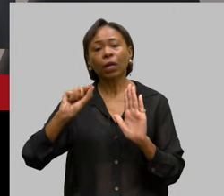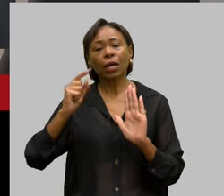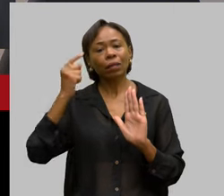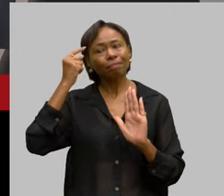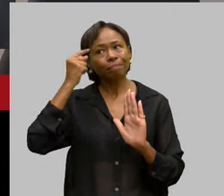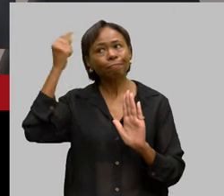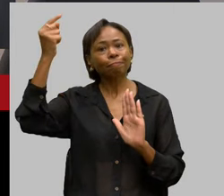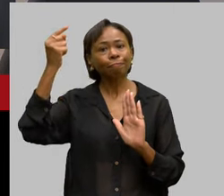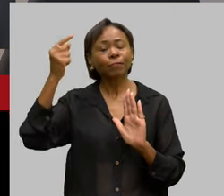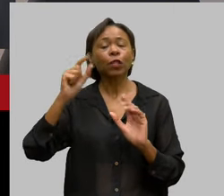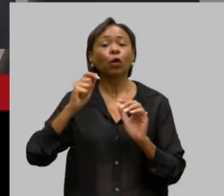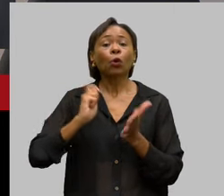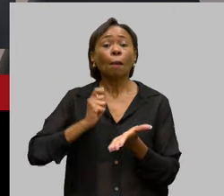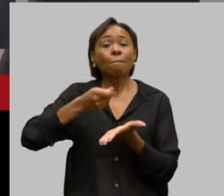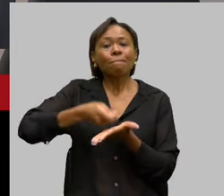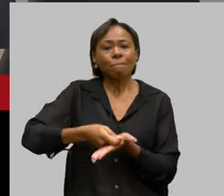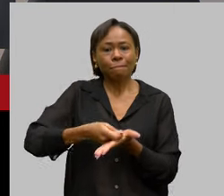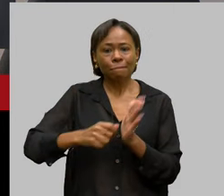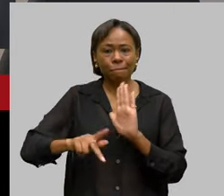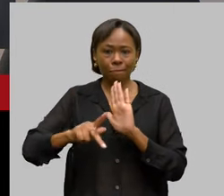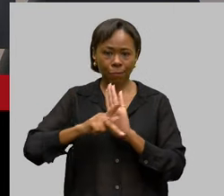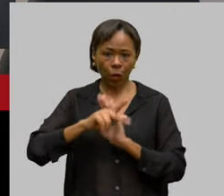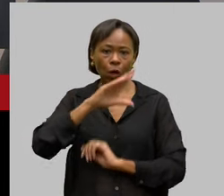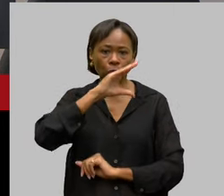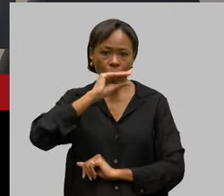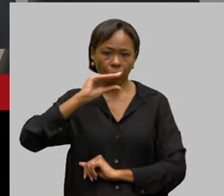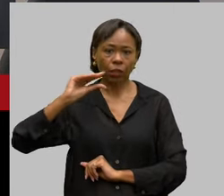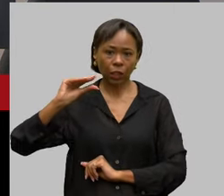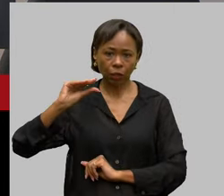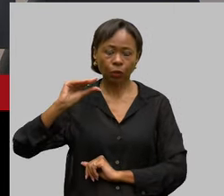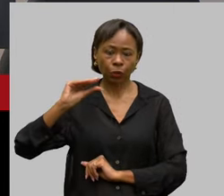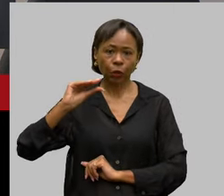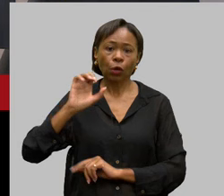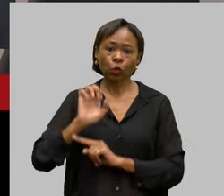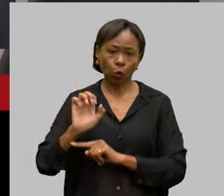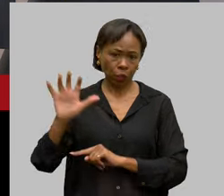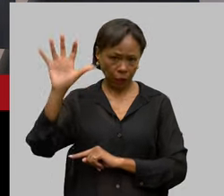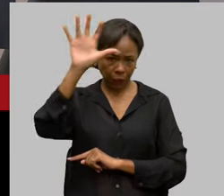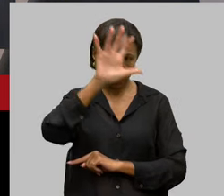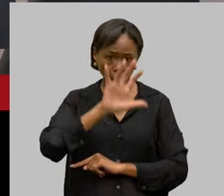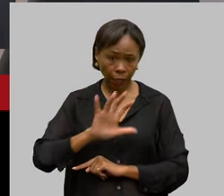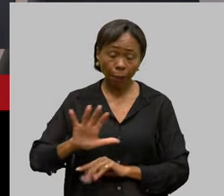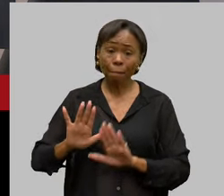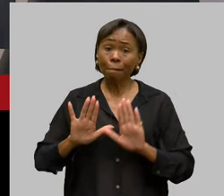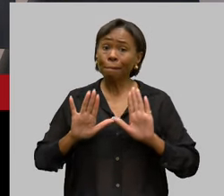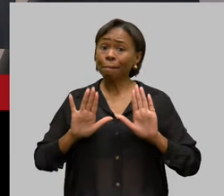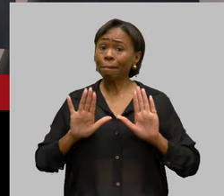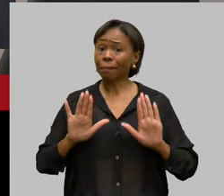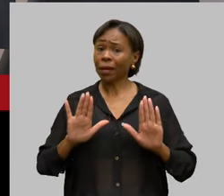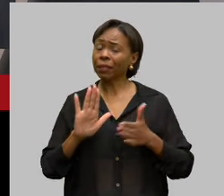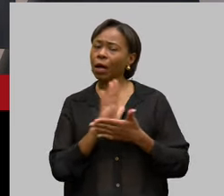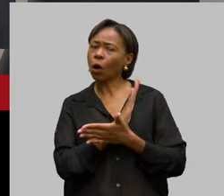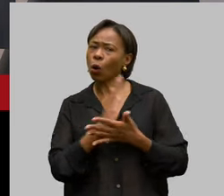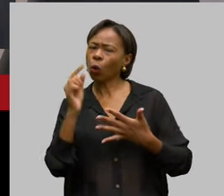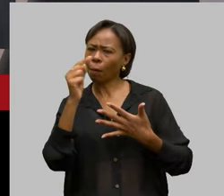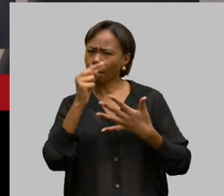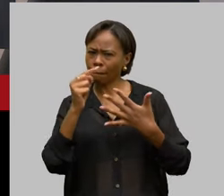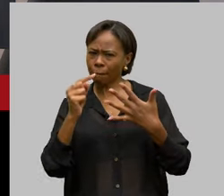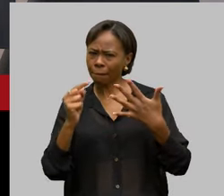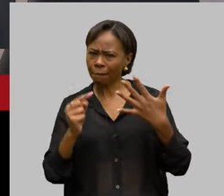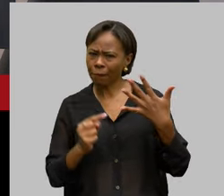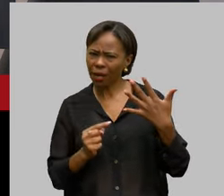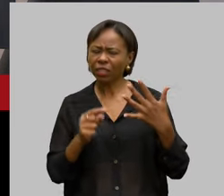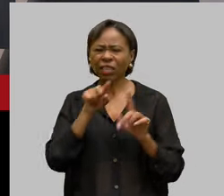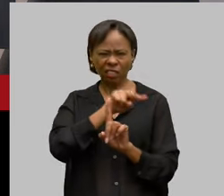próprio dos Servidores Públicos eh dos entes federativos Mas algumas questões se do ponto de vista do